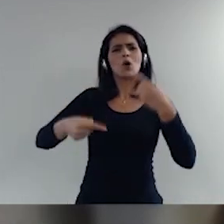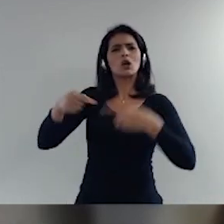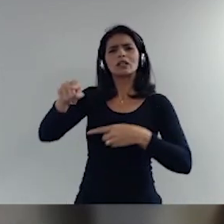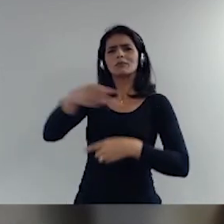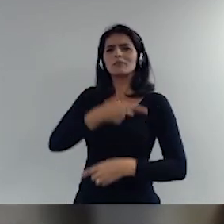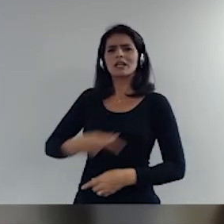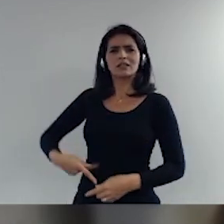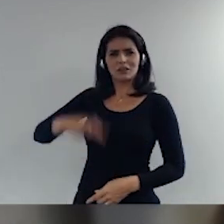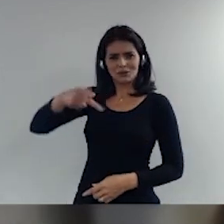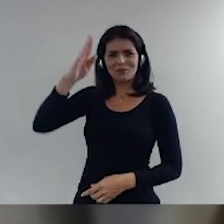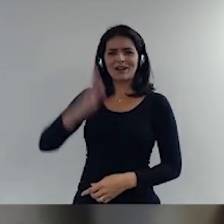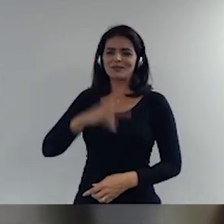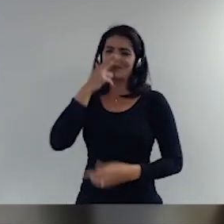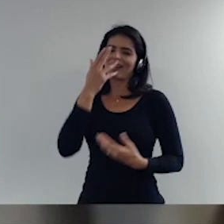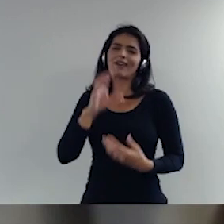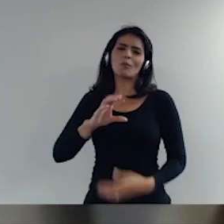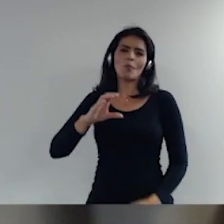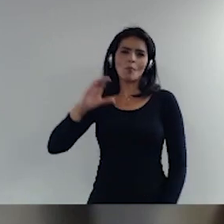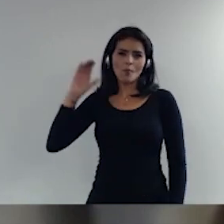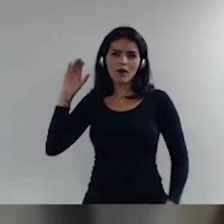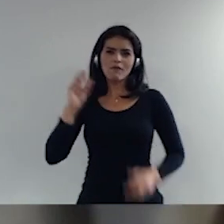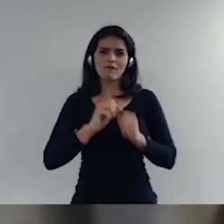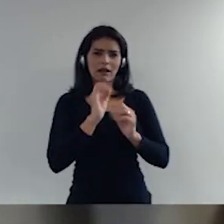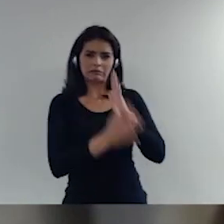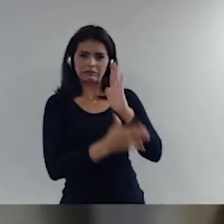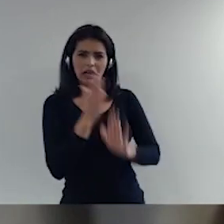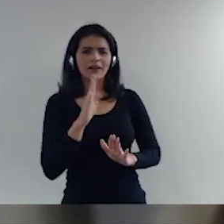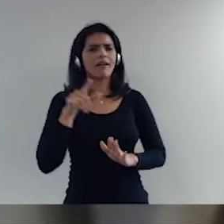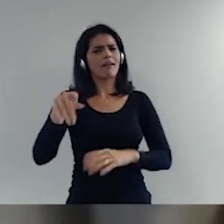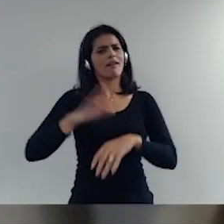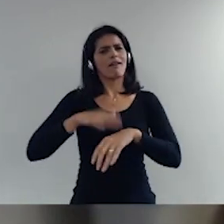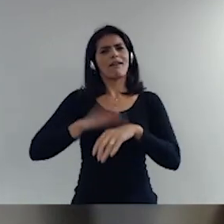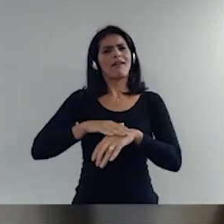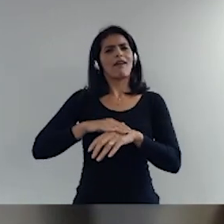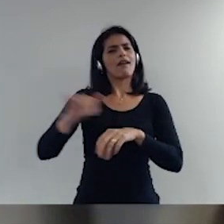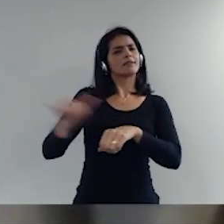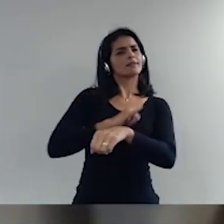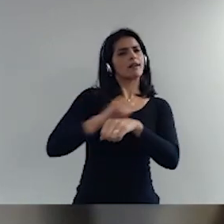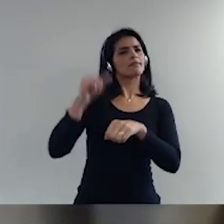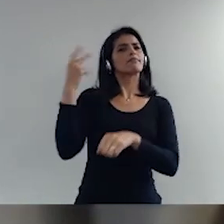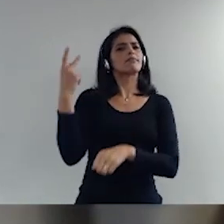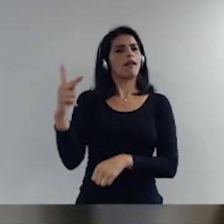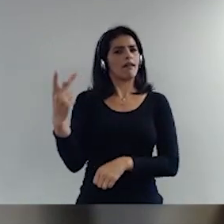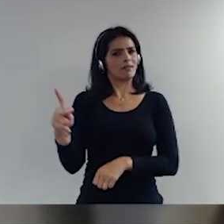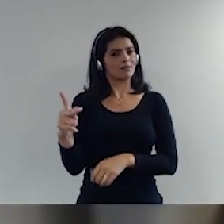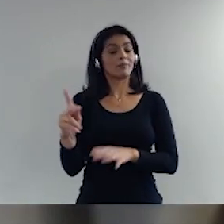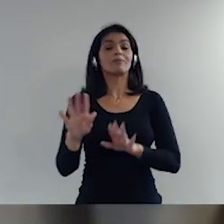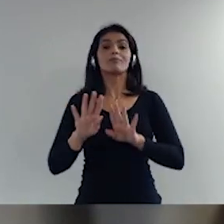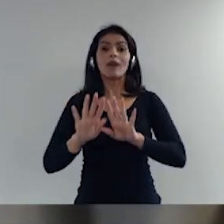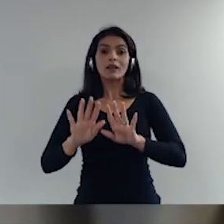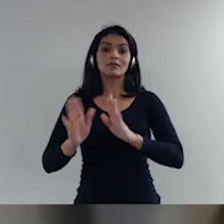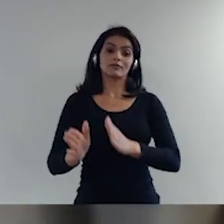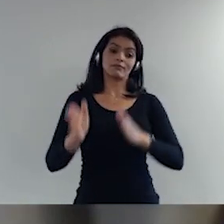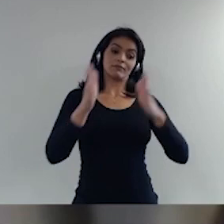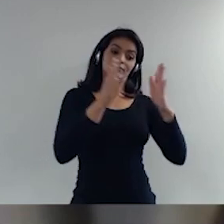da República, né, no tocante a esse enfrentamento, também, por outro